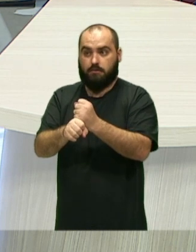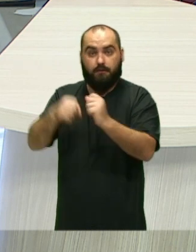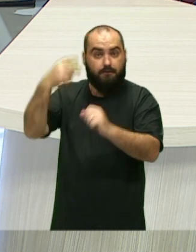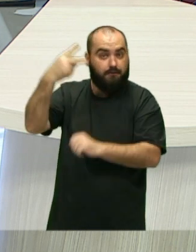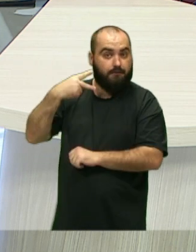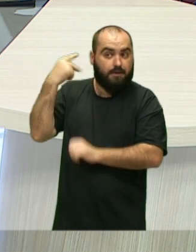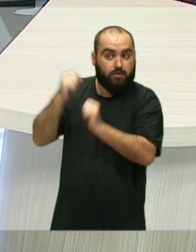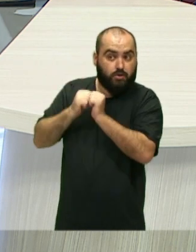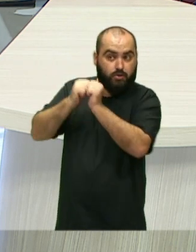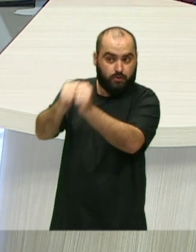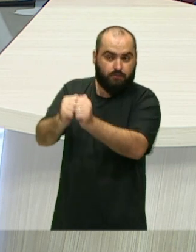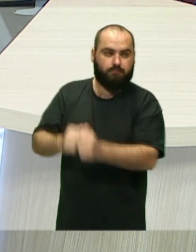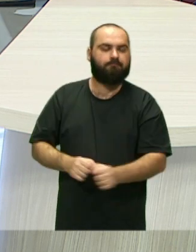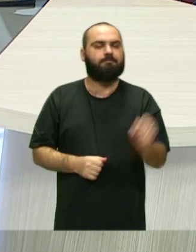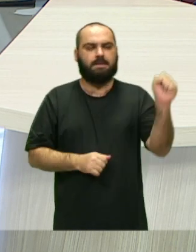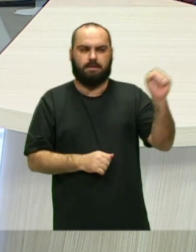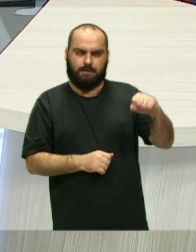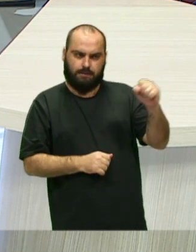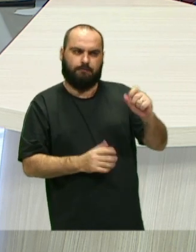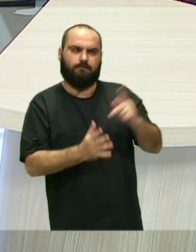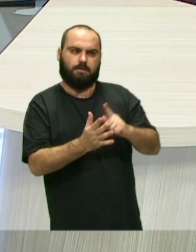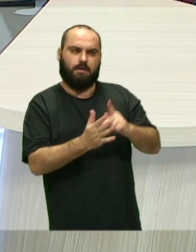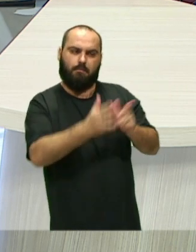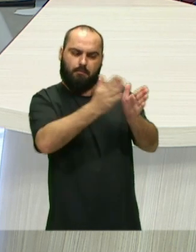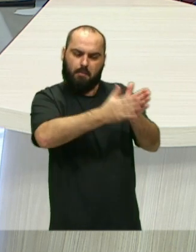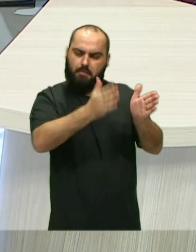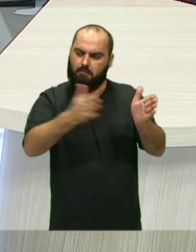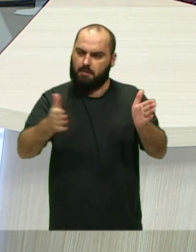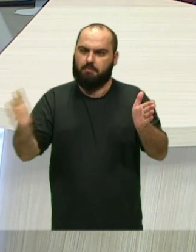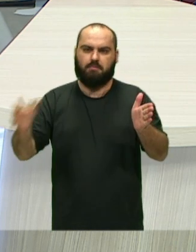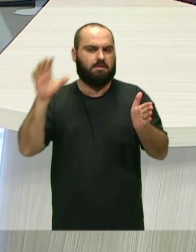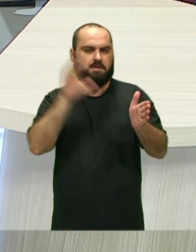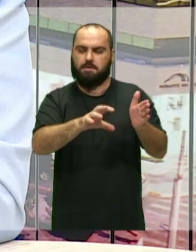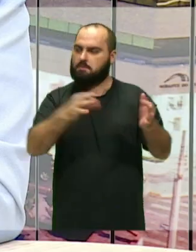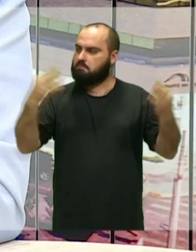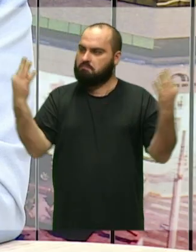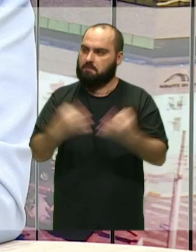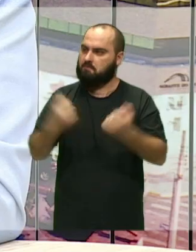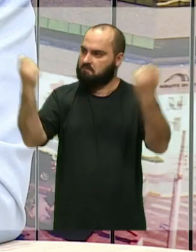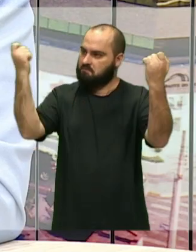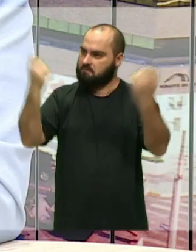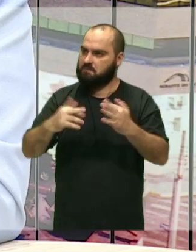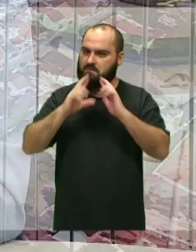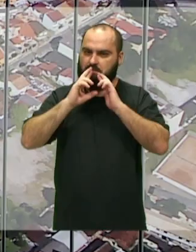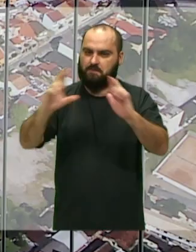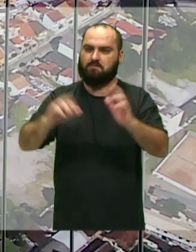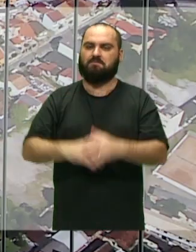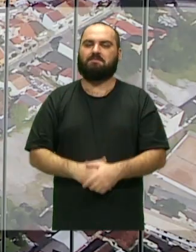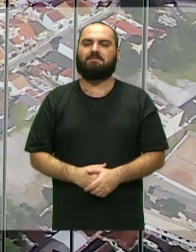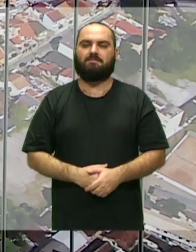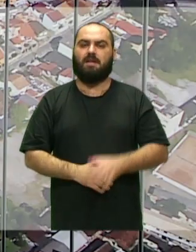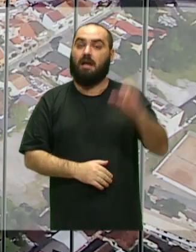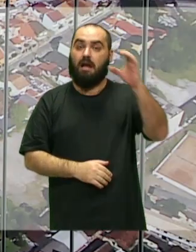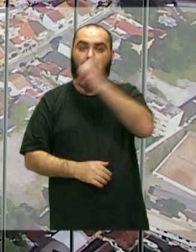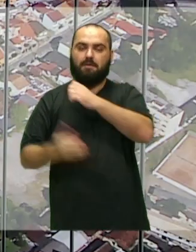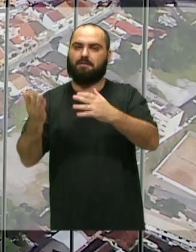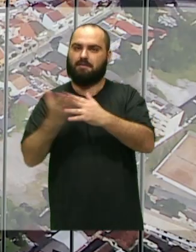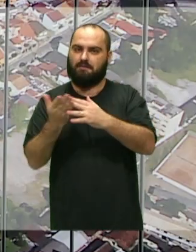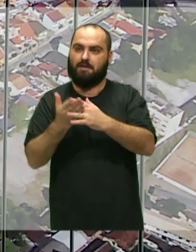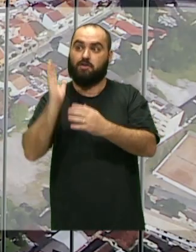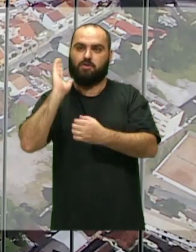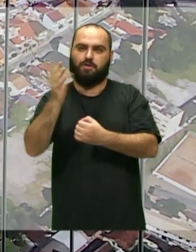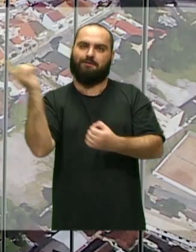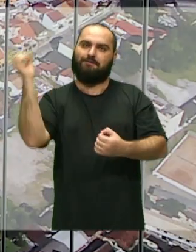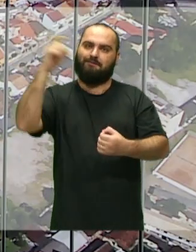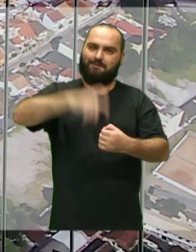vereadores Mirins aqui dentro exato exatamente nessa ordem nessa sequência você matou a charada aí então a gente vai para um rápido intervalo e